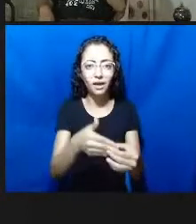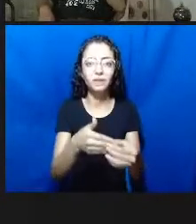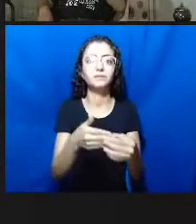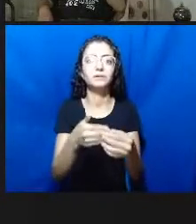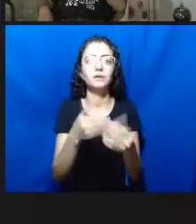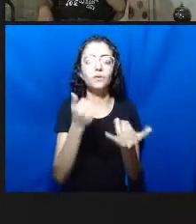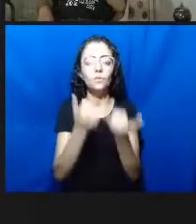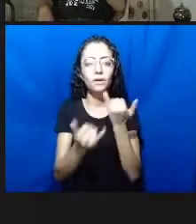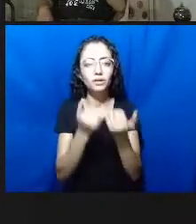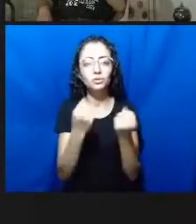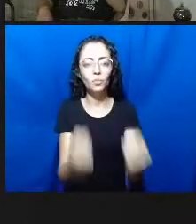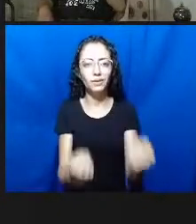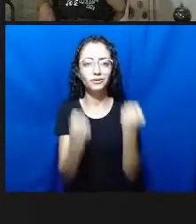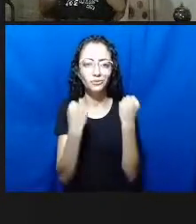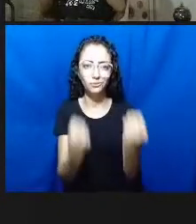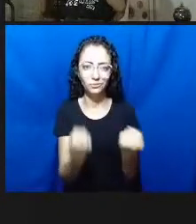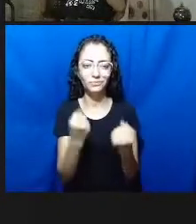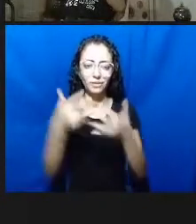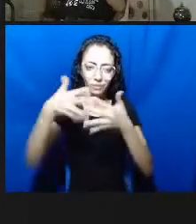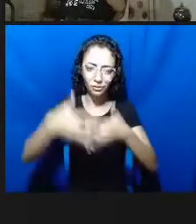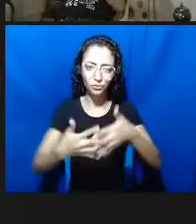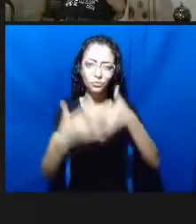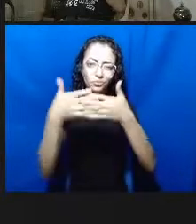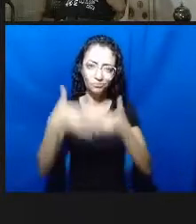uma cor.